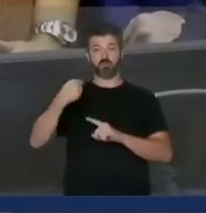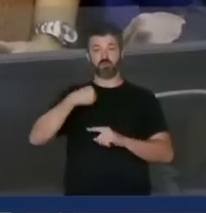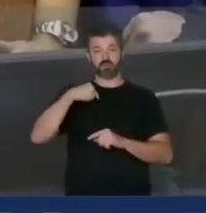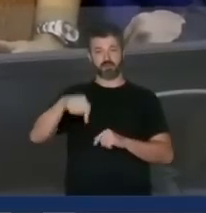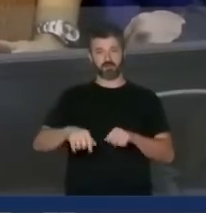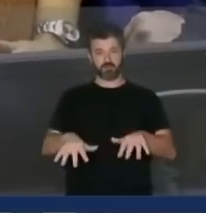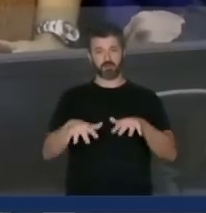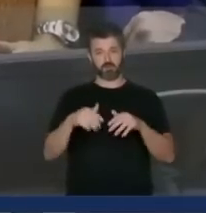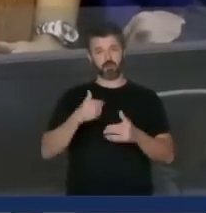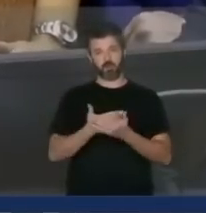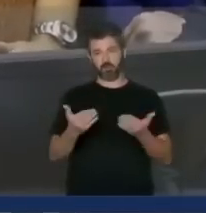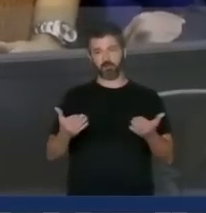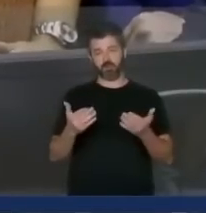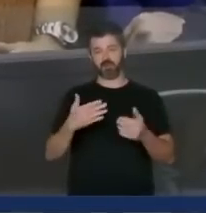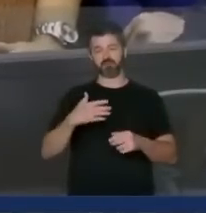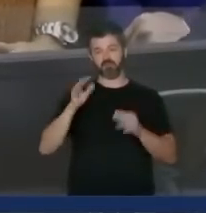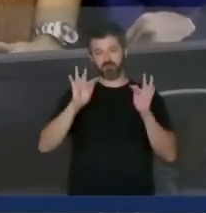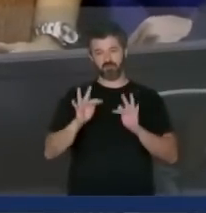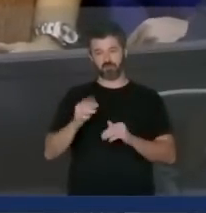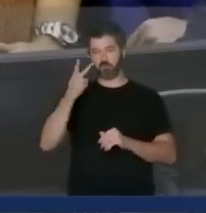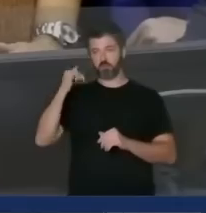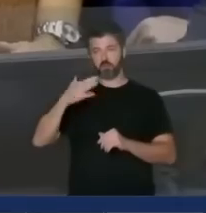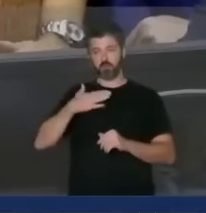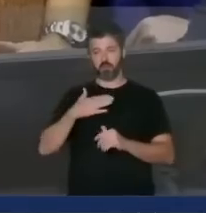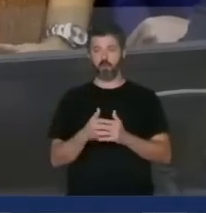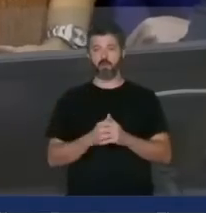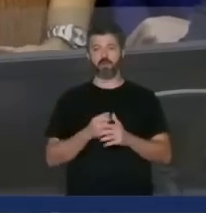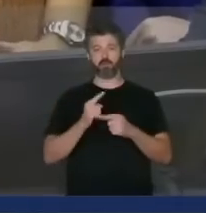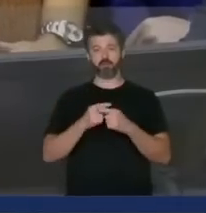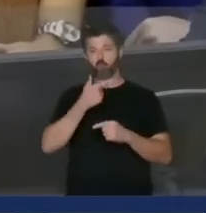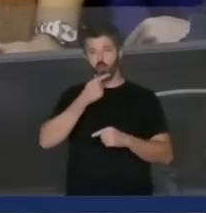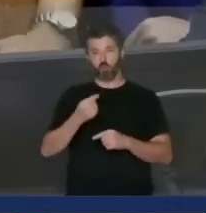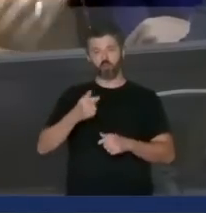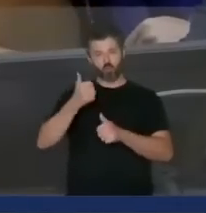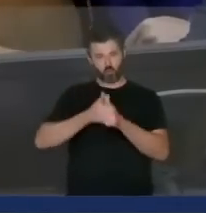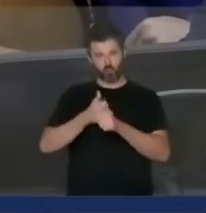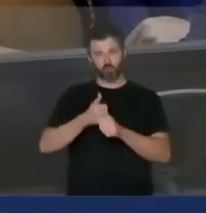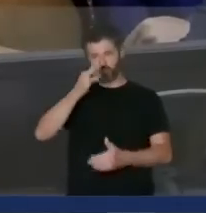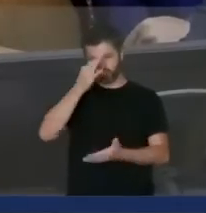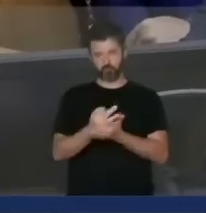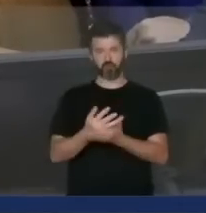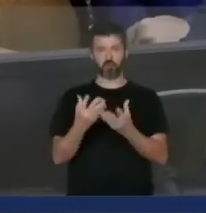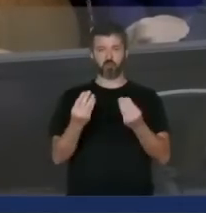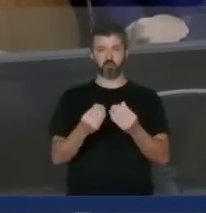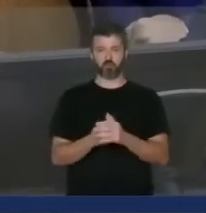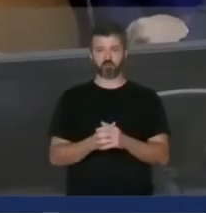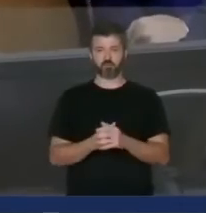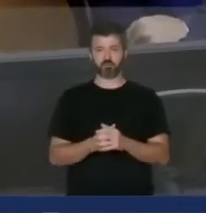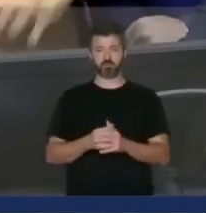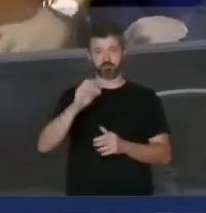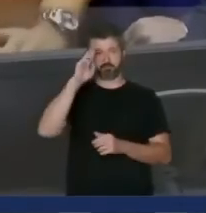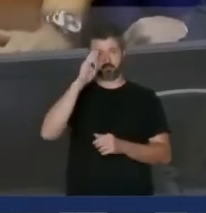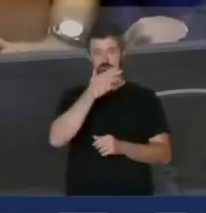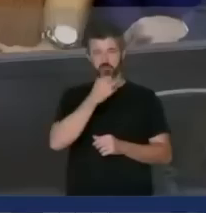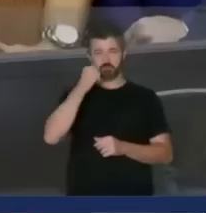eu perderia com muita satisfação para ele, porque é um homem de muita luta e de muita fé. Prezados deputadas